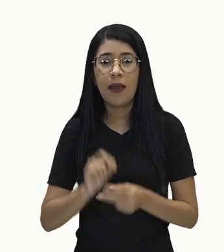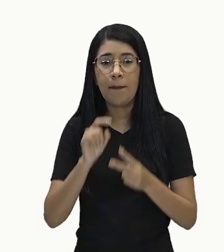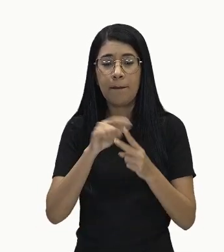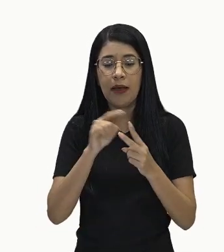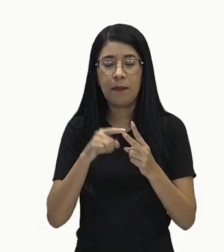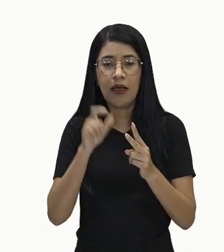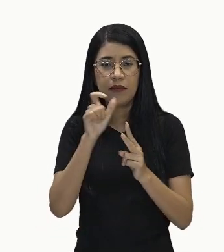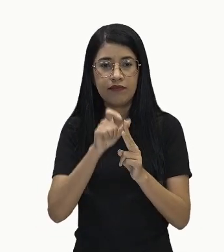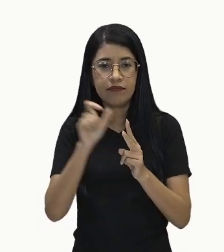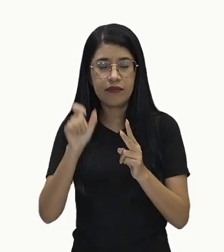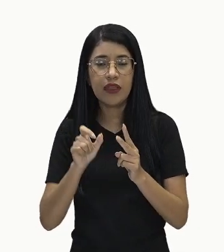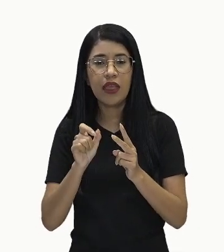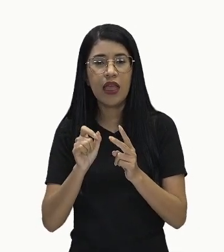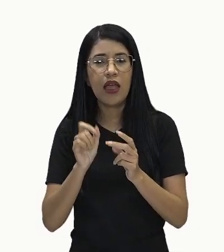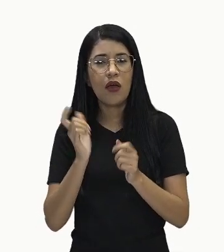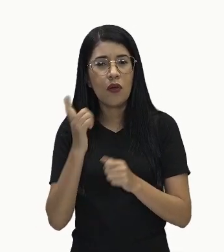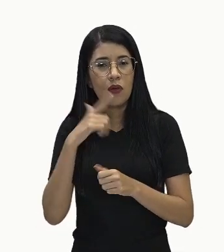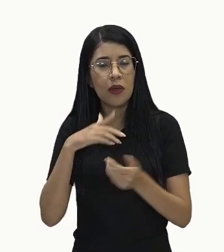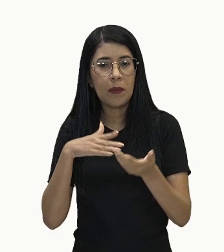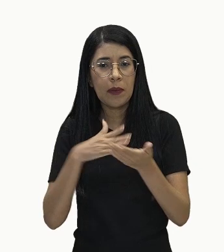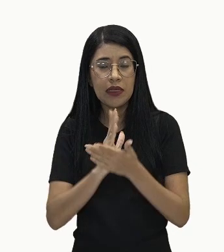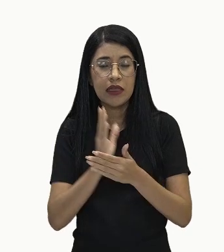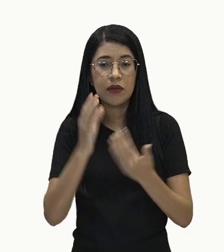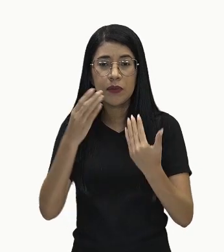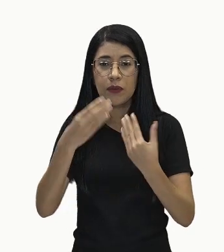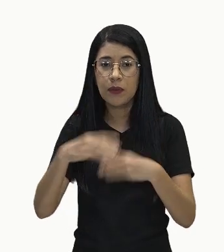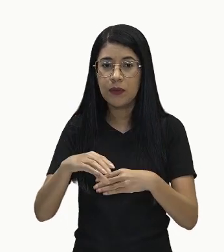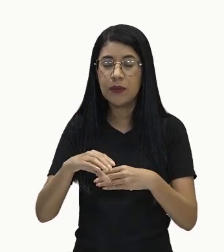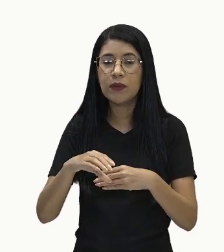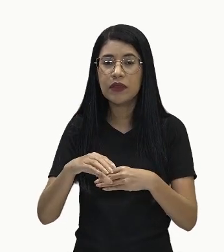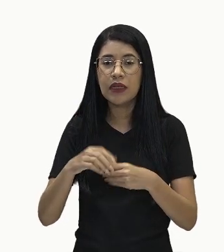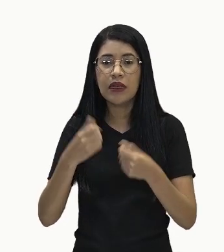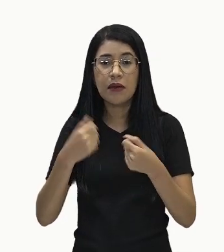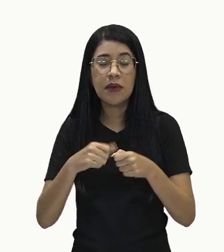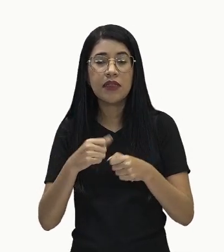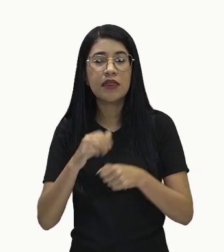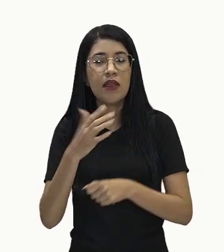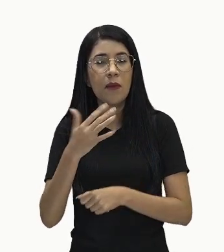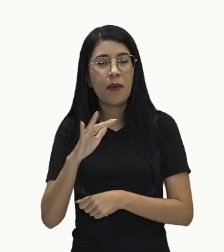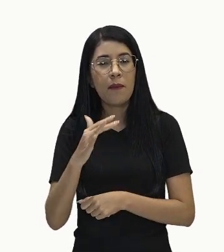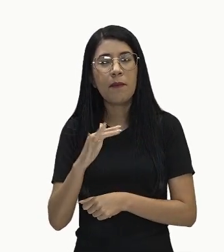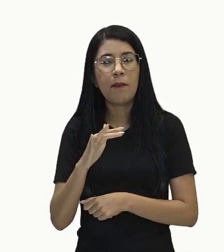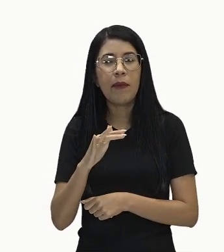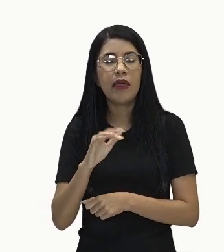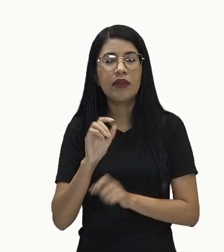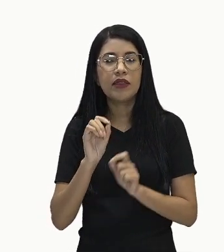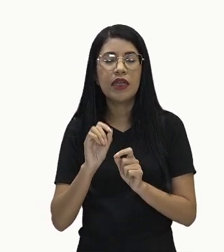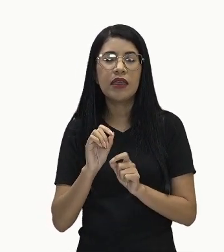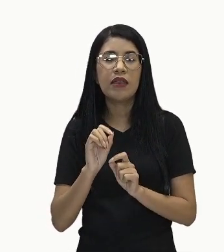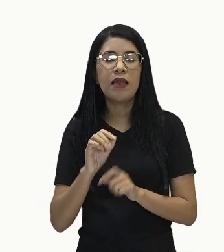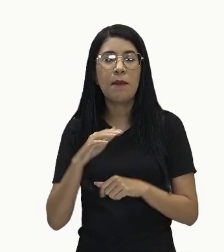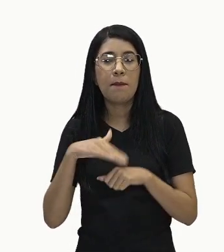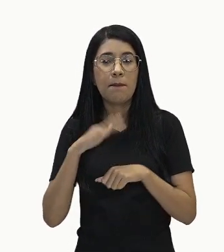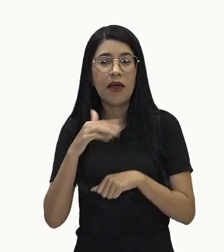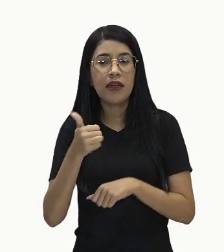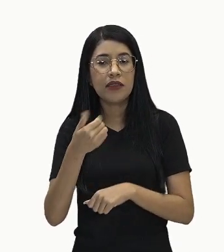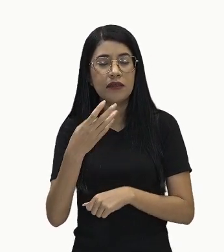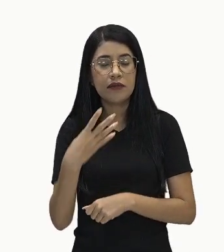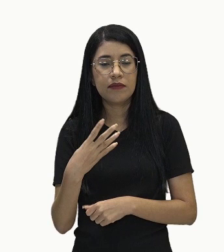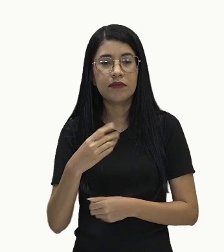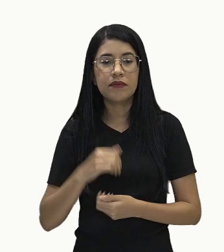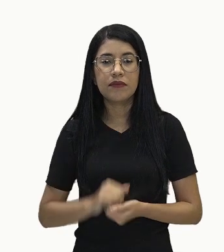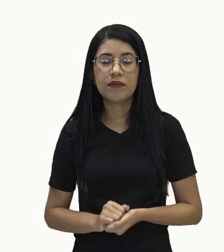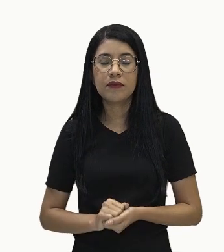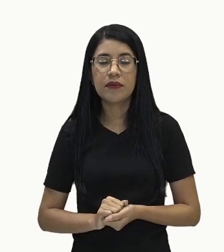2010. Questão 170, prova azul. Marco e Paulo foram classificados em um concurso para classificação. Né? No